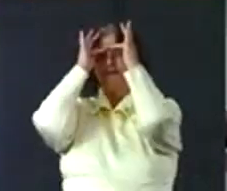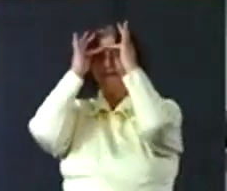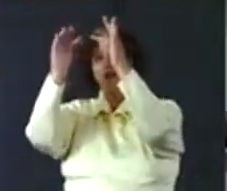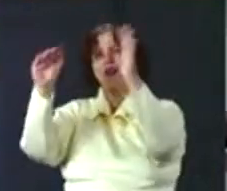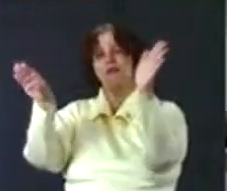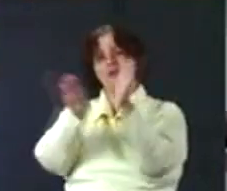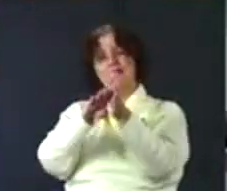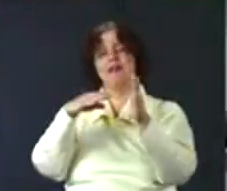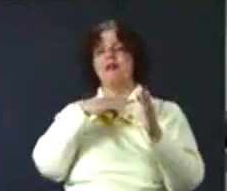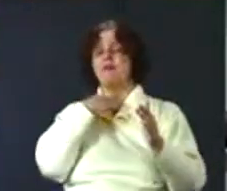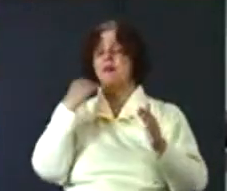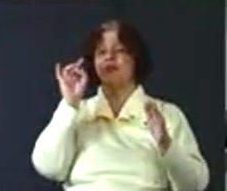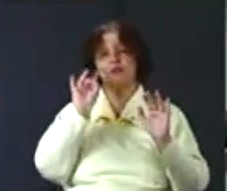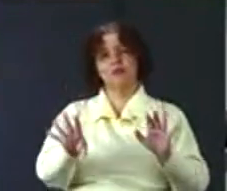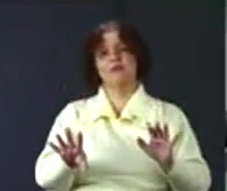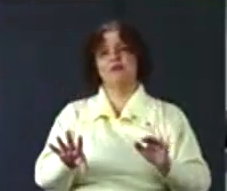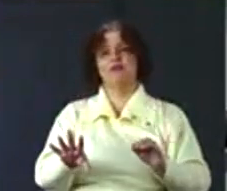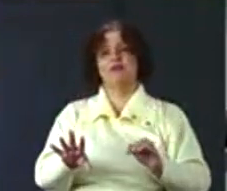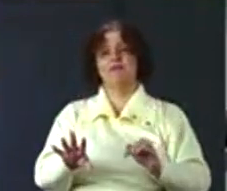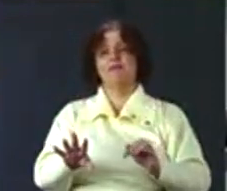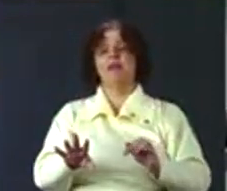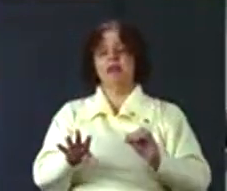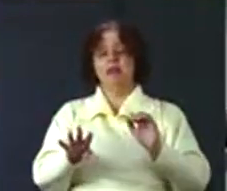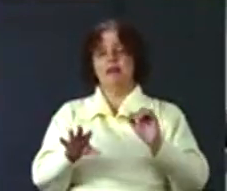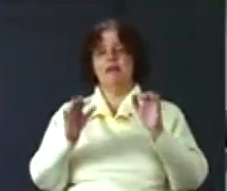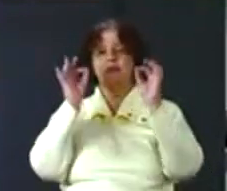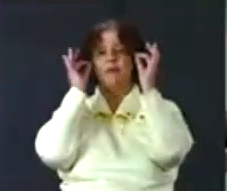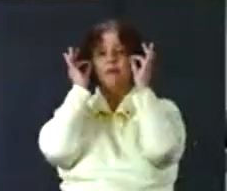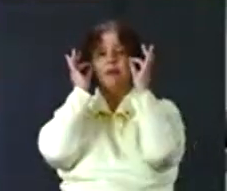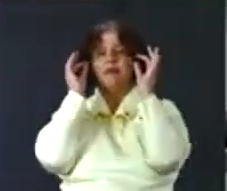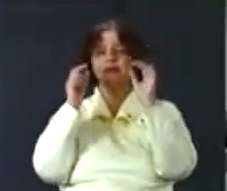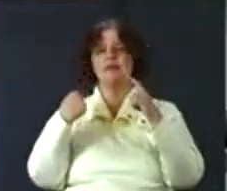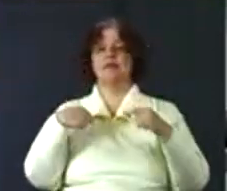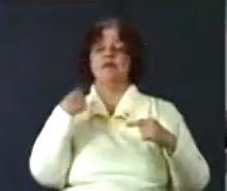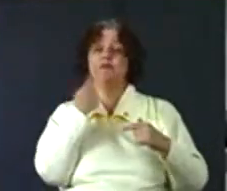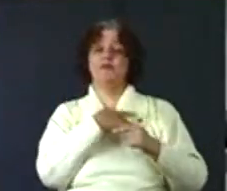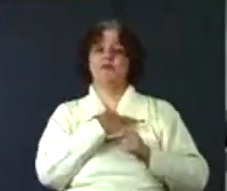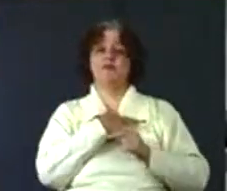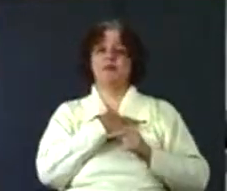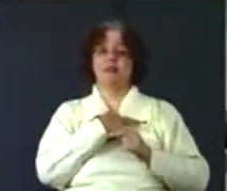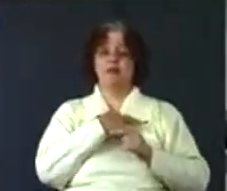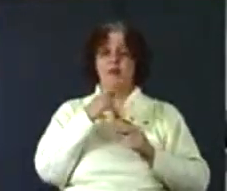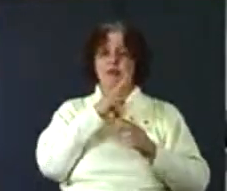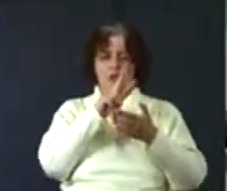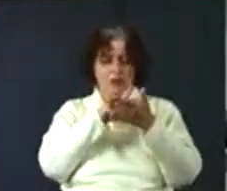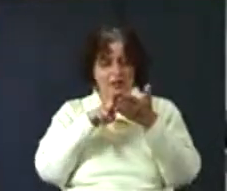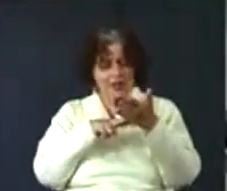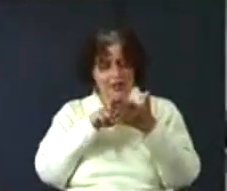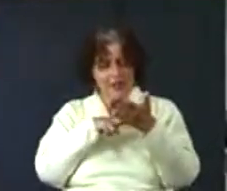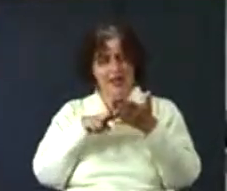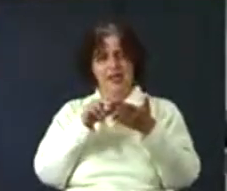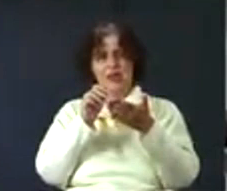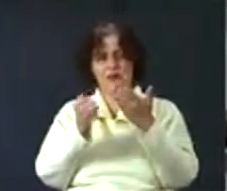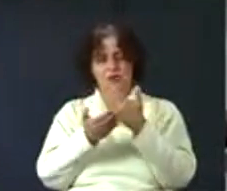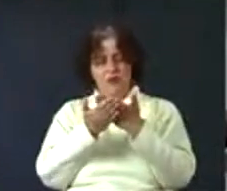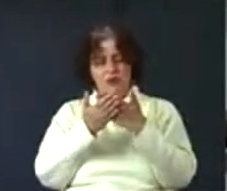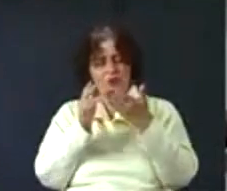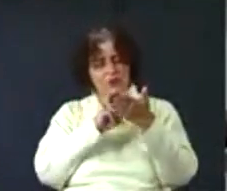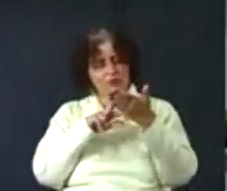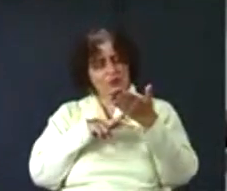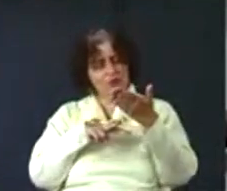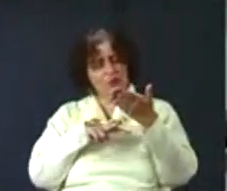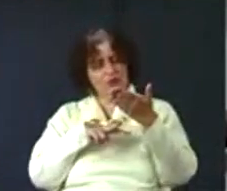de Esmirna, e isso também me chama a atenção, quando eu estudo esses livros, ou estudo essa passagem, juntamente com as demais